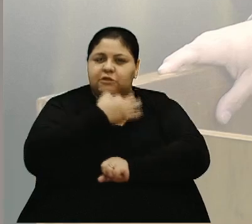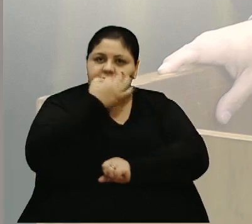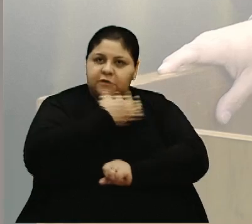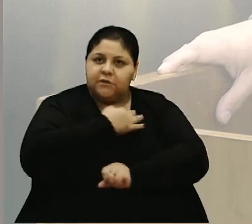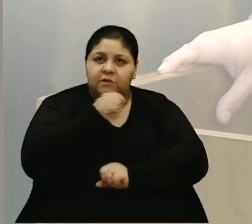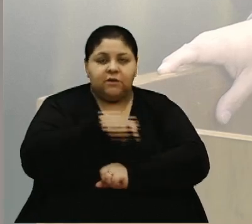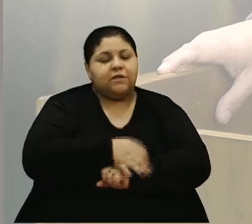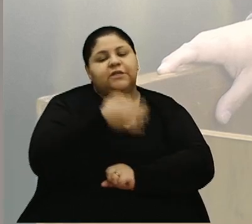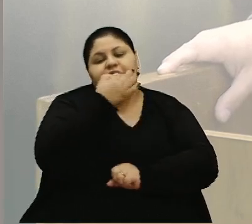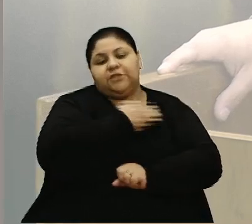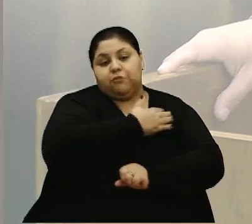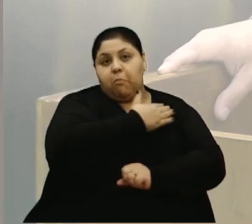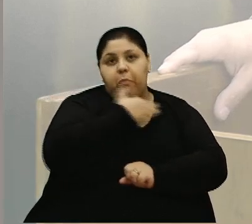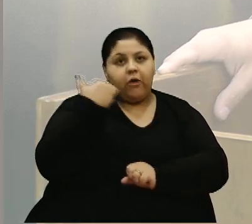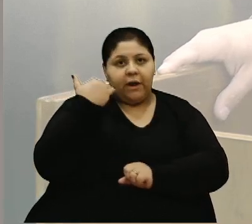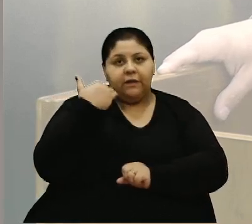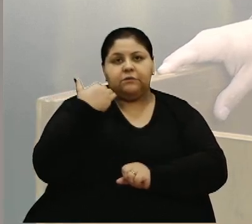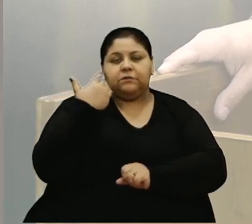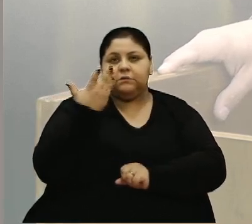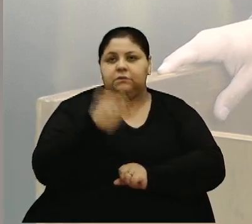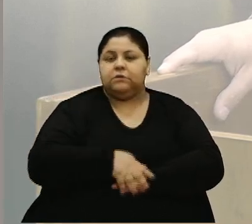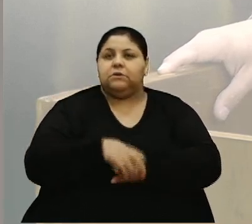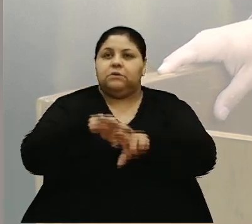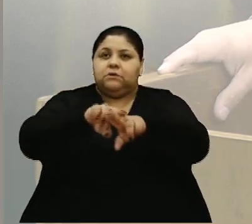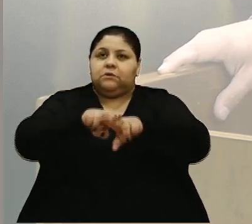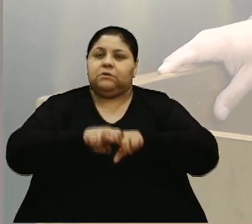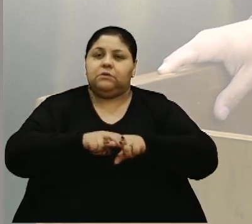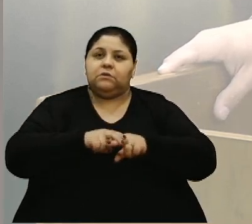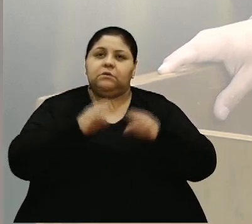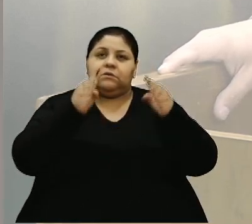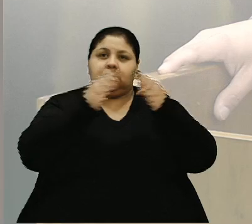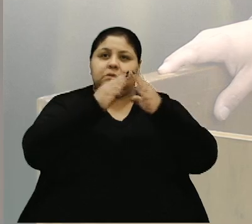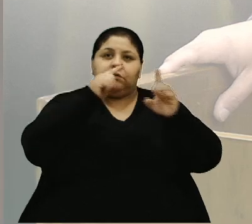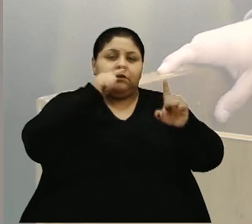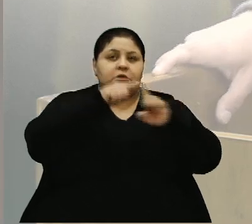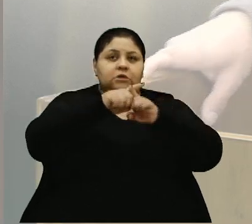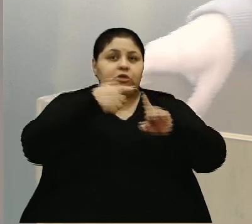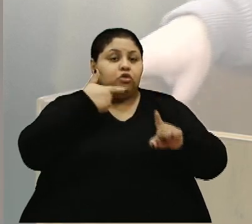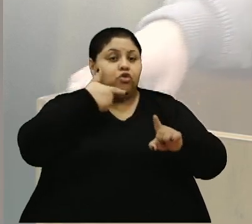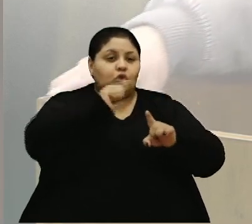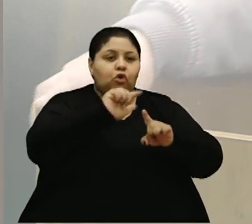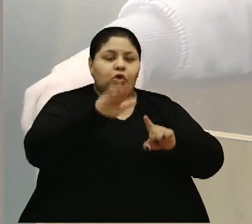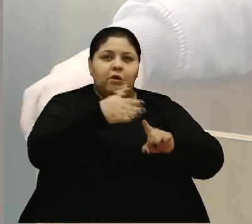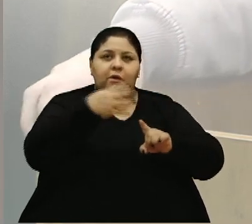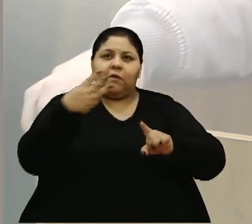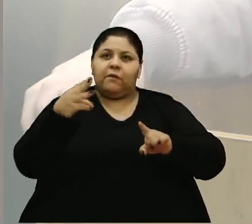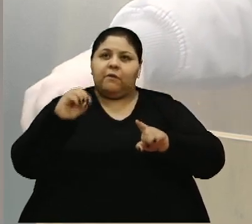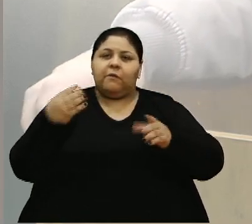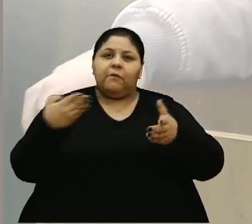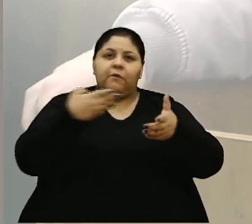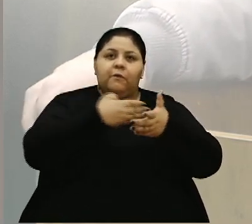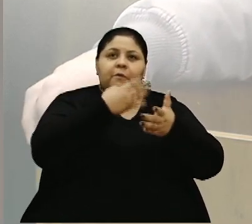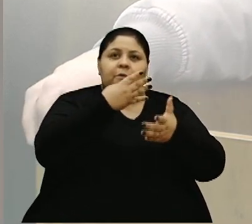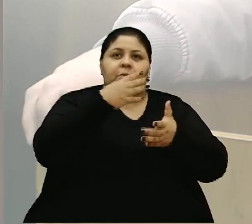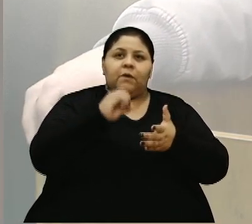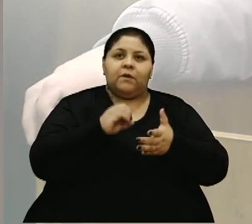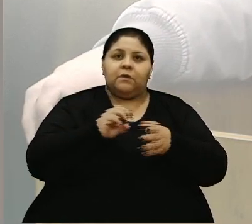Caxias, morrendo. Por isso que as capelas mortuárias não vencem mais. É em torno de 30, 40 velórios por